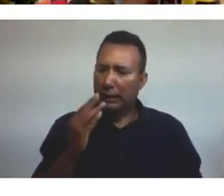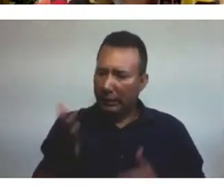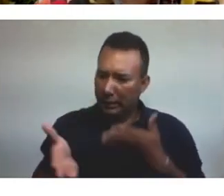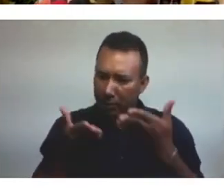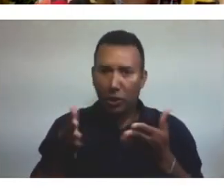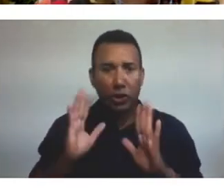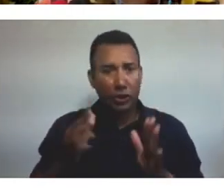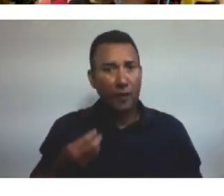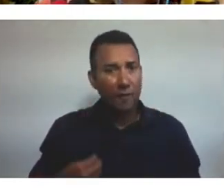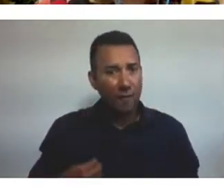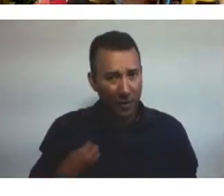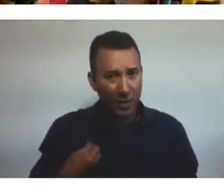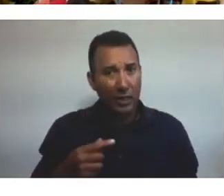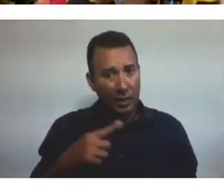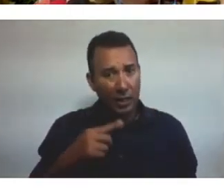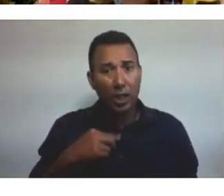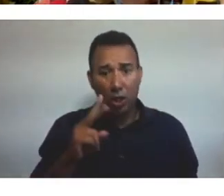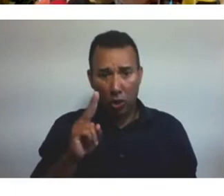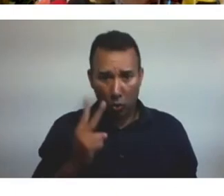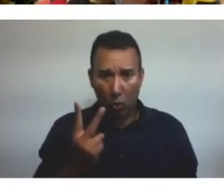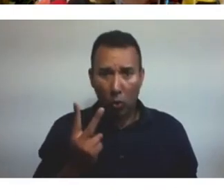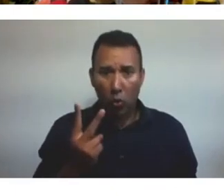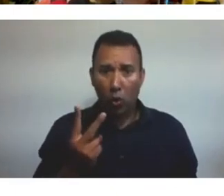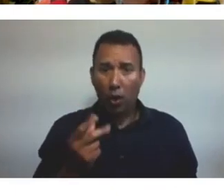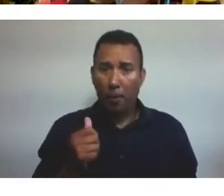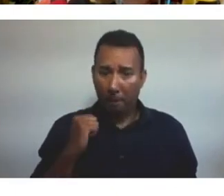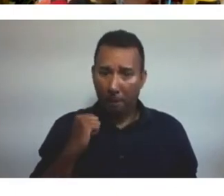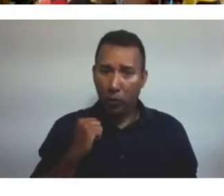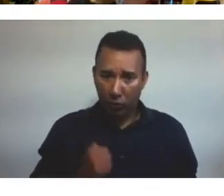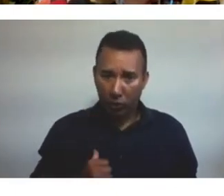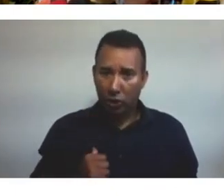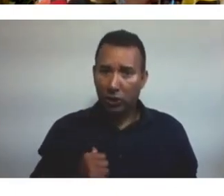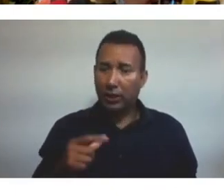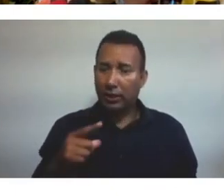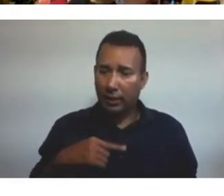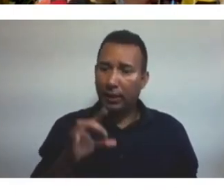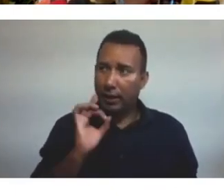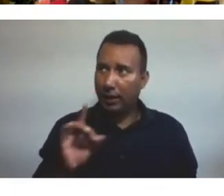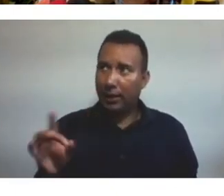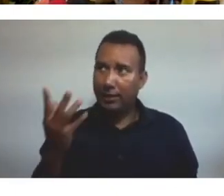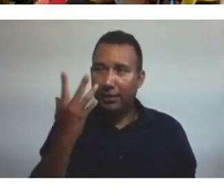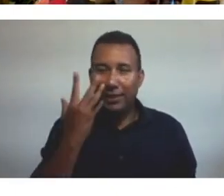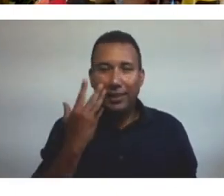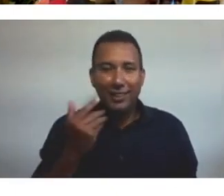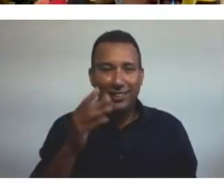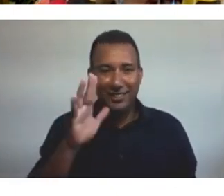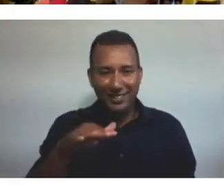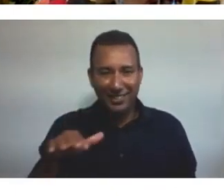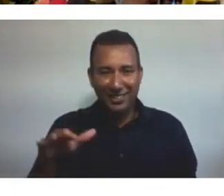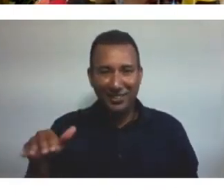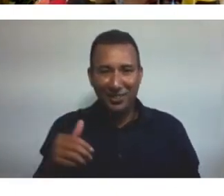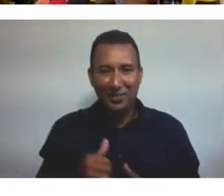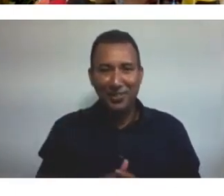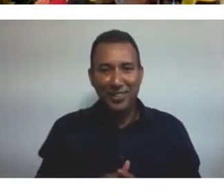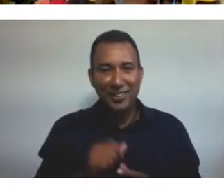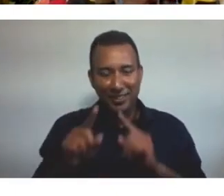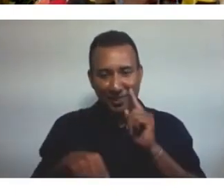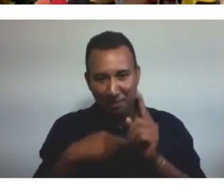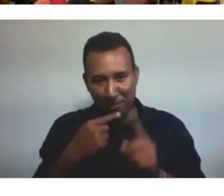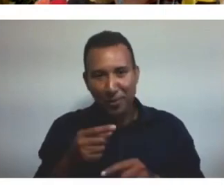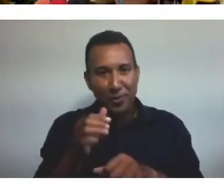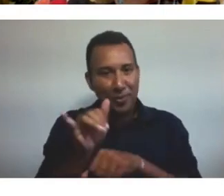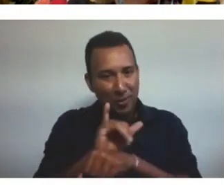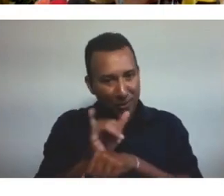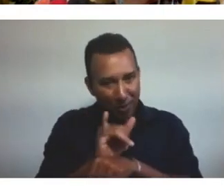que 2 bolsistas estavam com cada uma dessas crianças nesses momentos, e pelo canal do YouTube temos